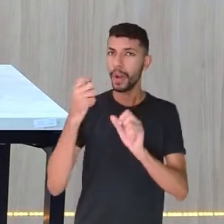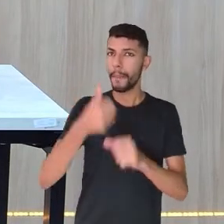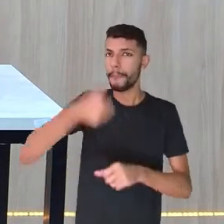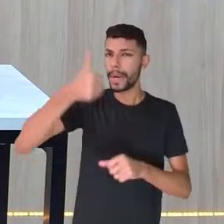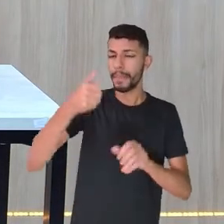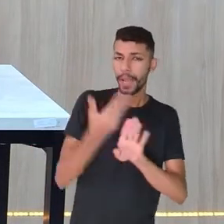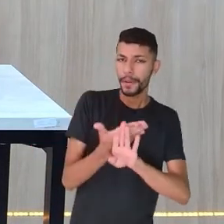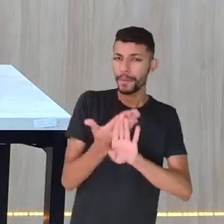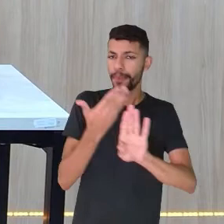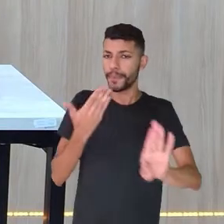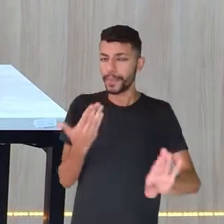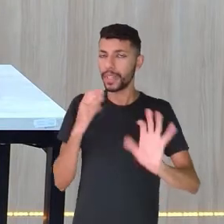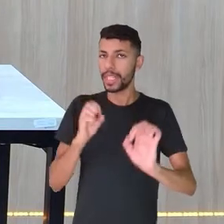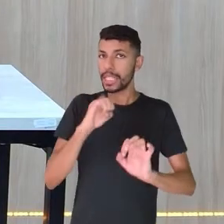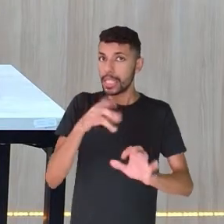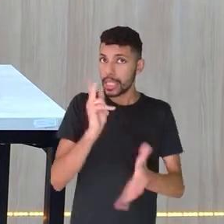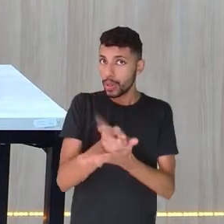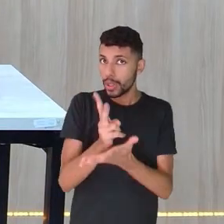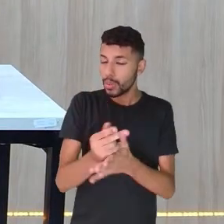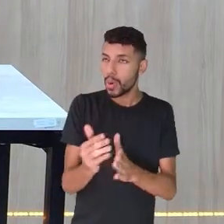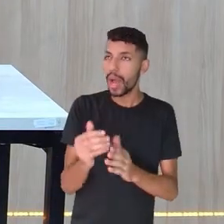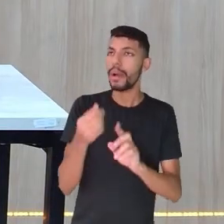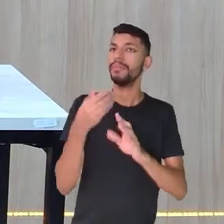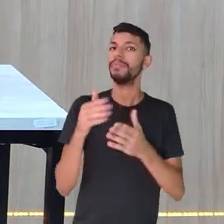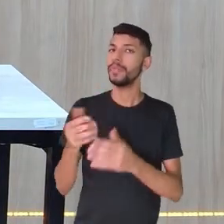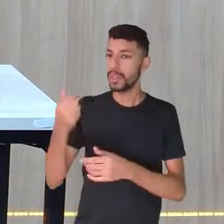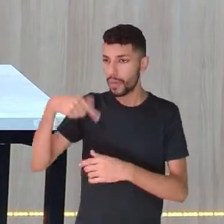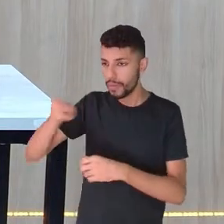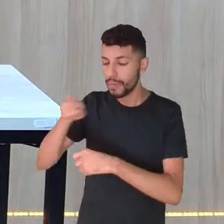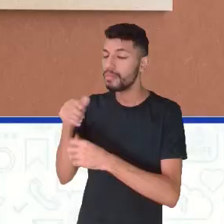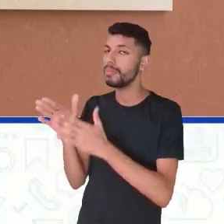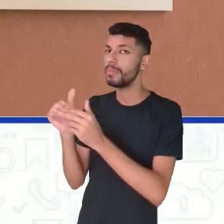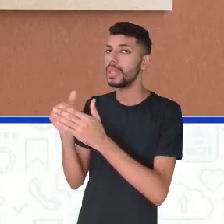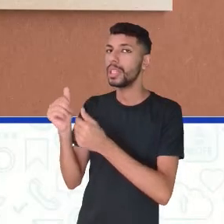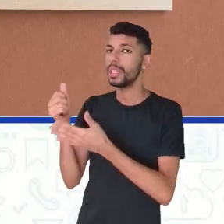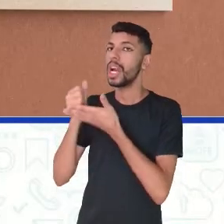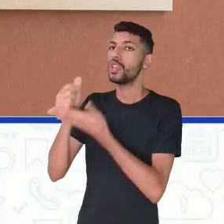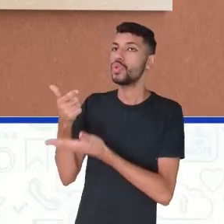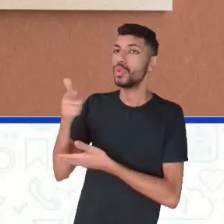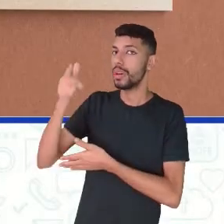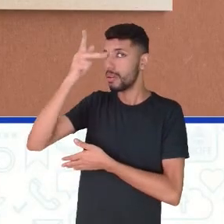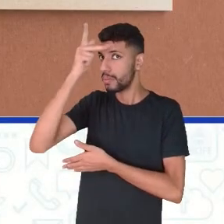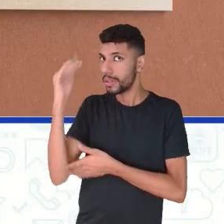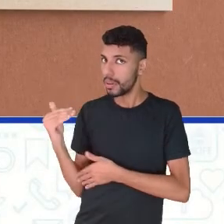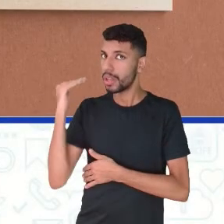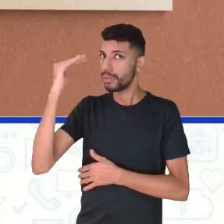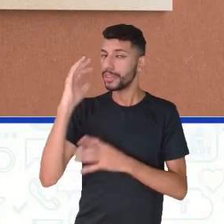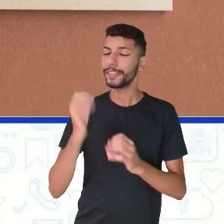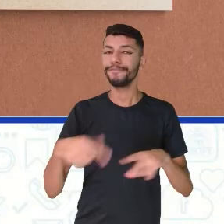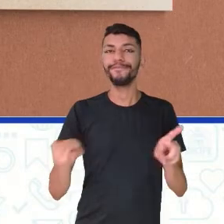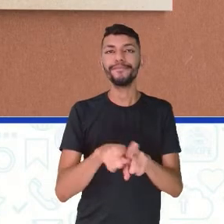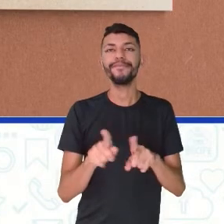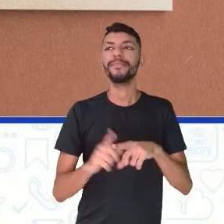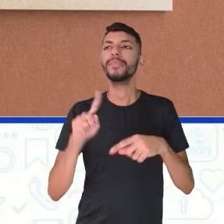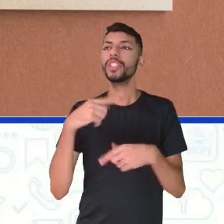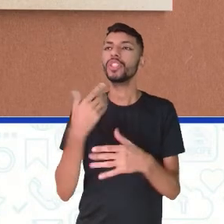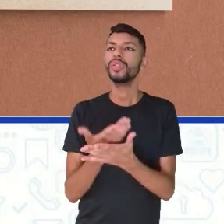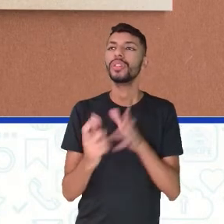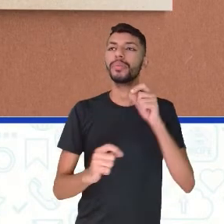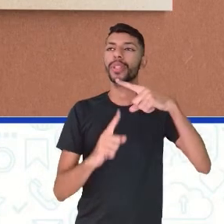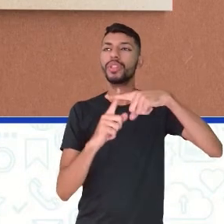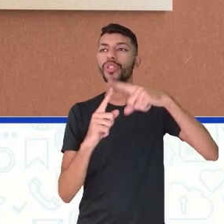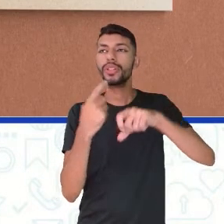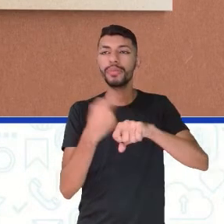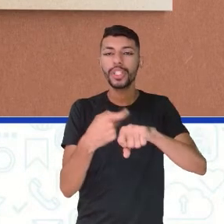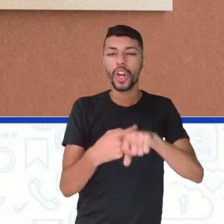se continuar, pede ajuda a um adulto. E nós vimos aí a questão de rochas e minerais, tipos de rochas, características,